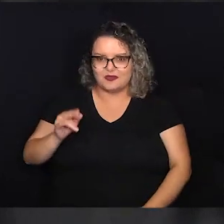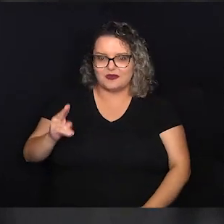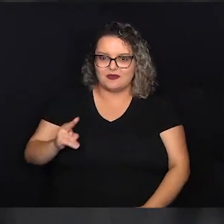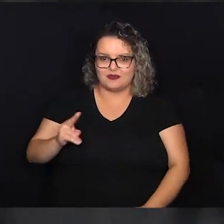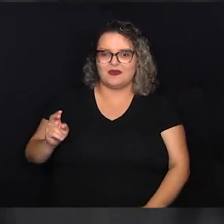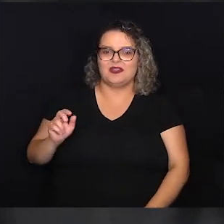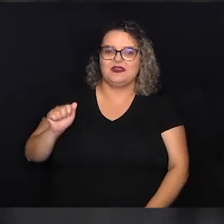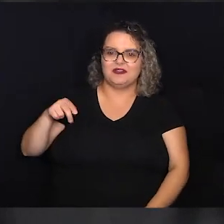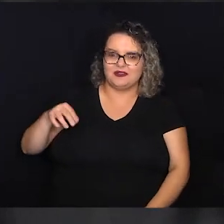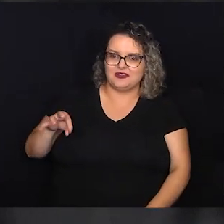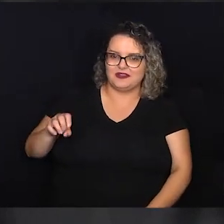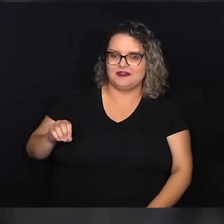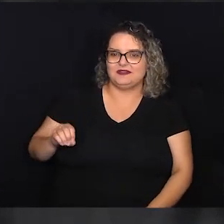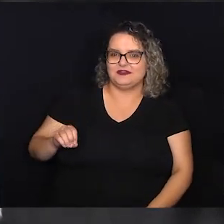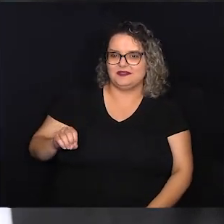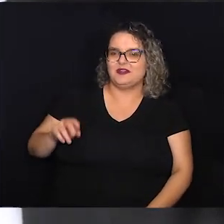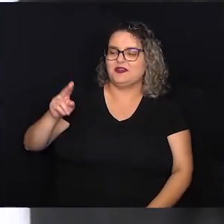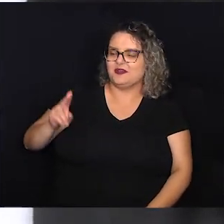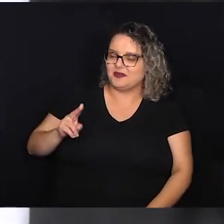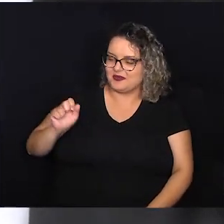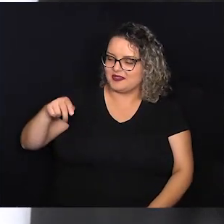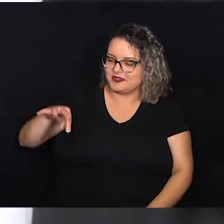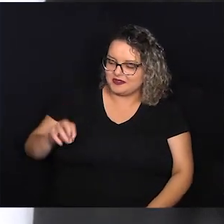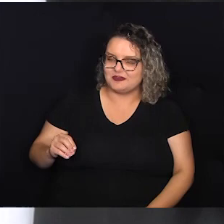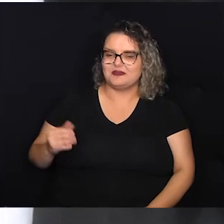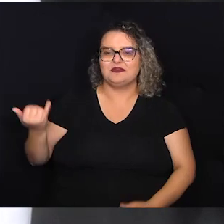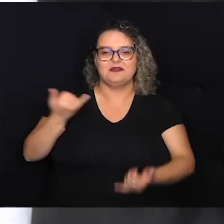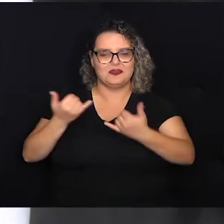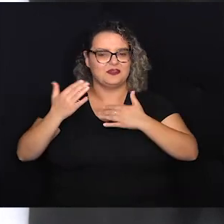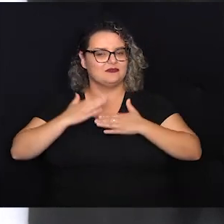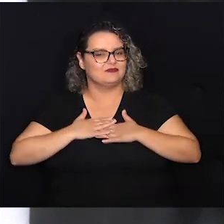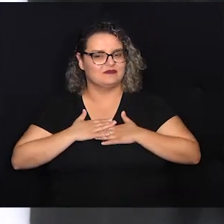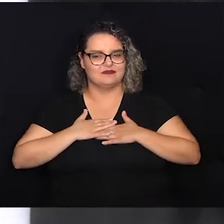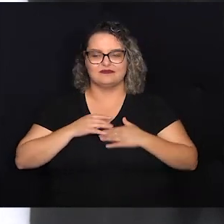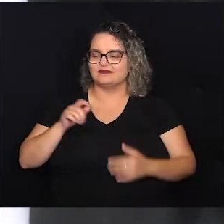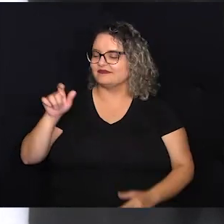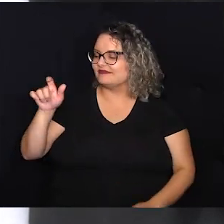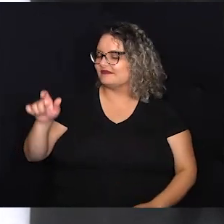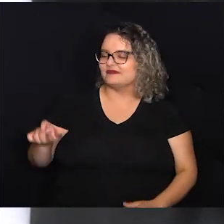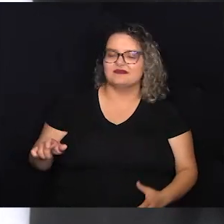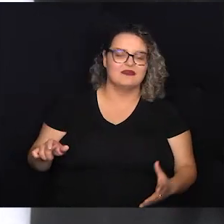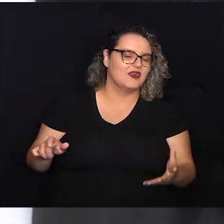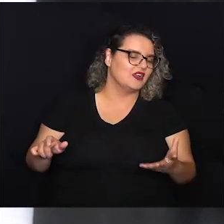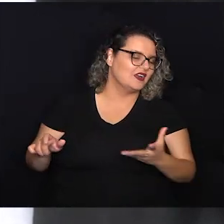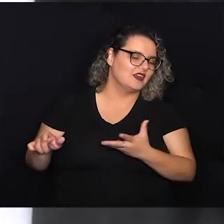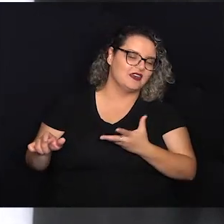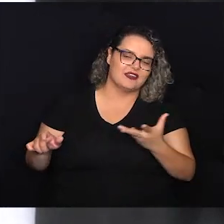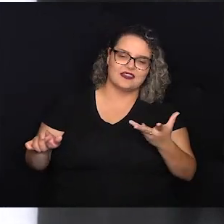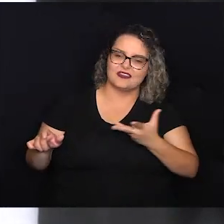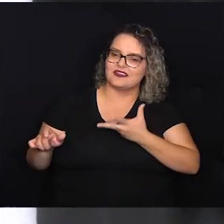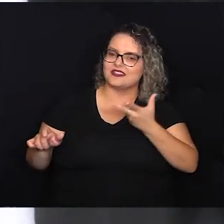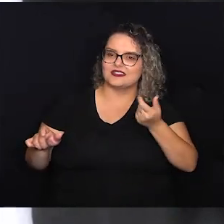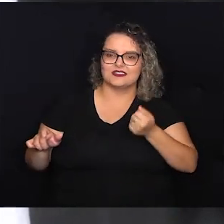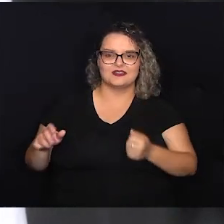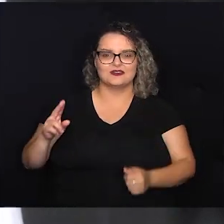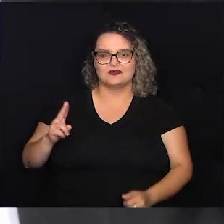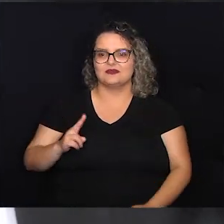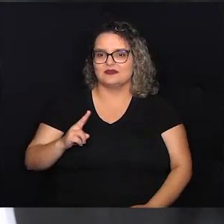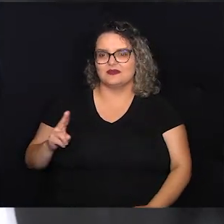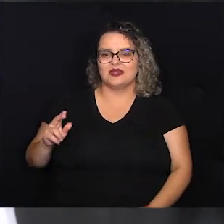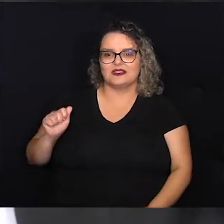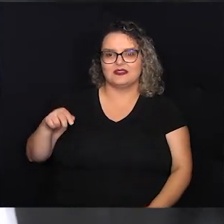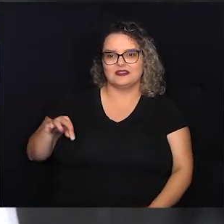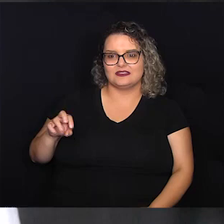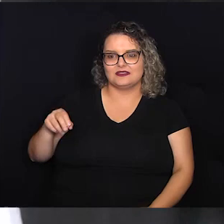Antônio está fazendo menção de mim. Olha que honra. Olha que honra. Padre Antônio é uma figura ímpar. Padre Antônio,